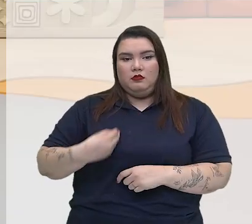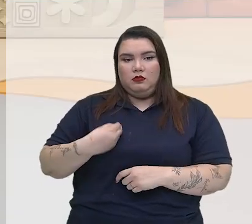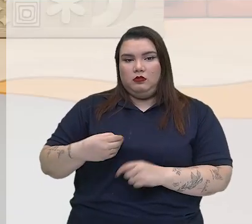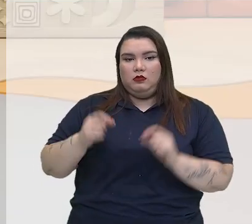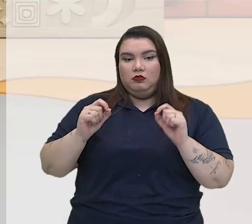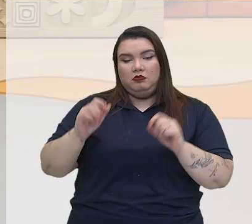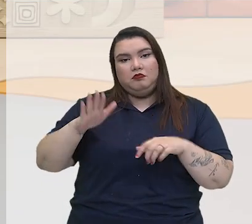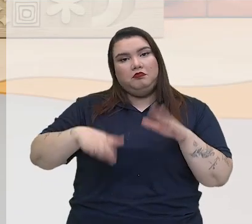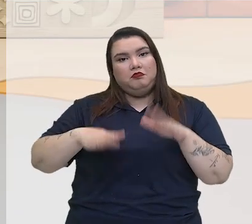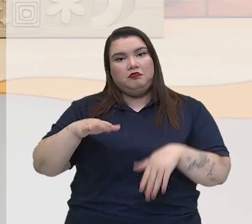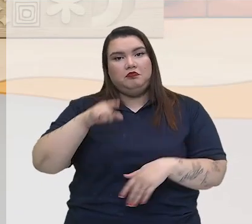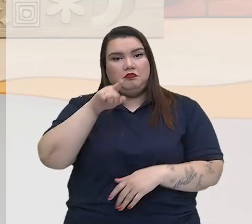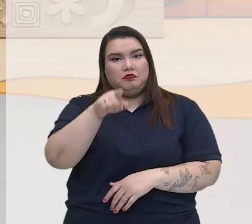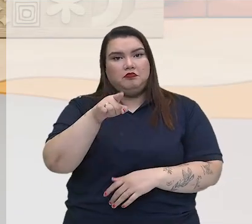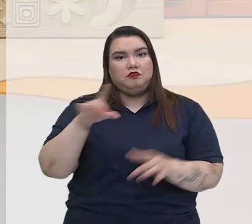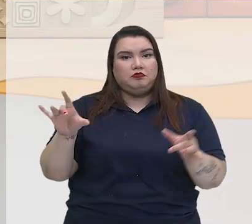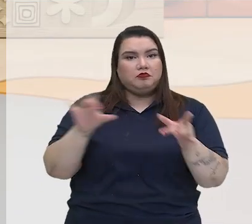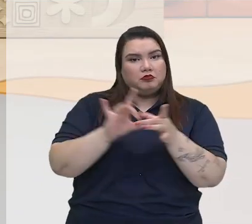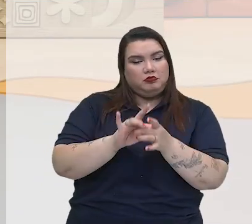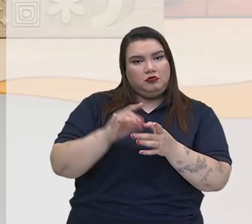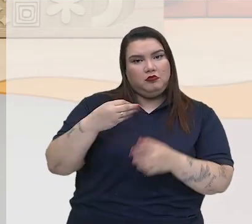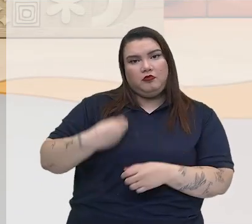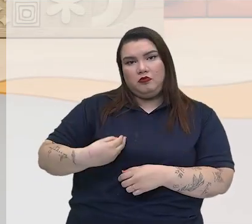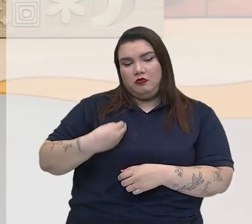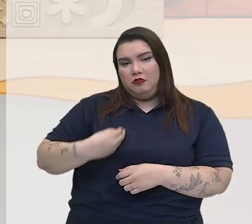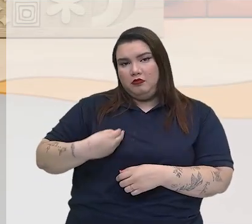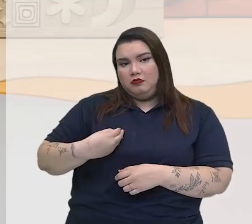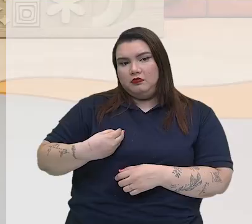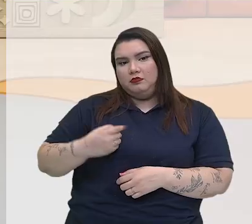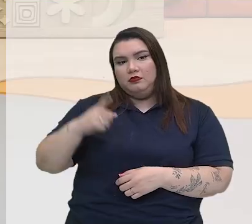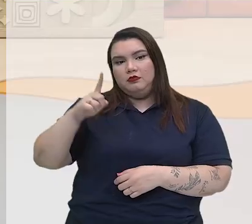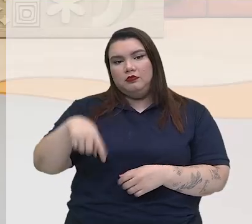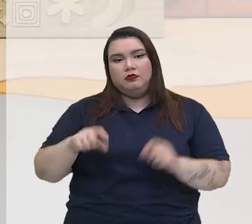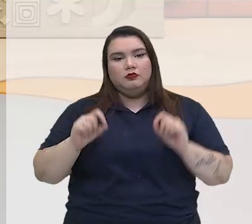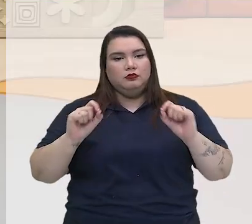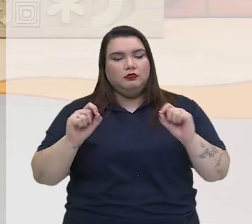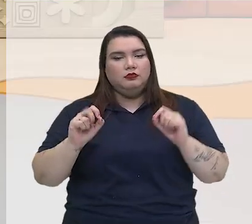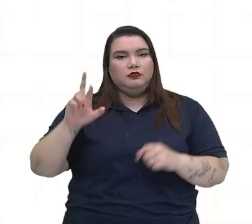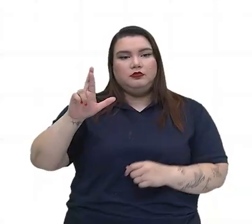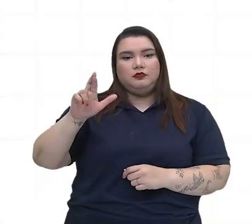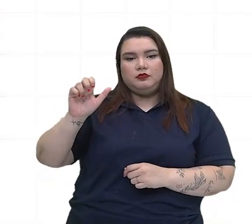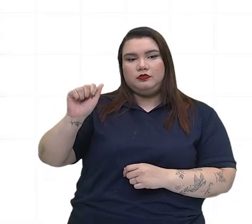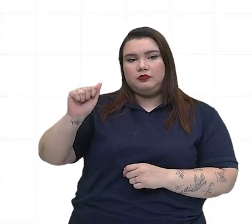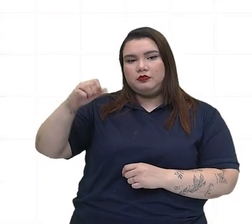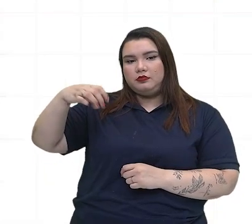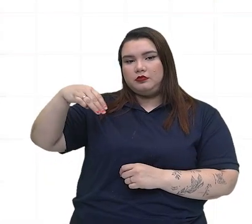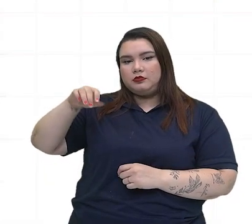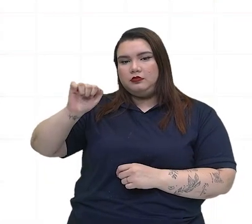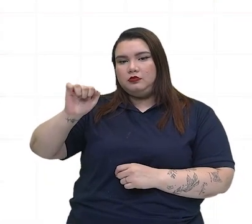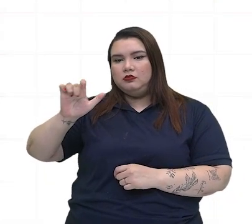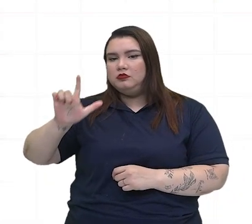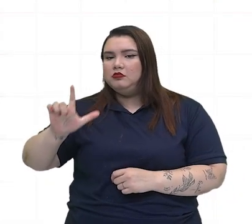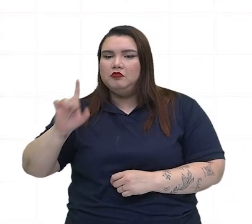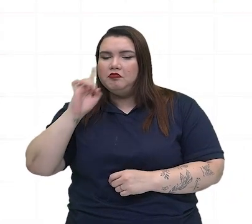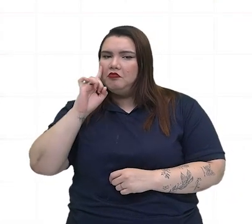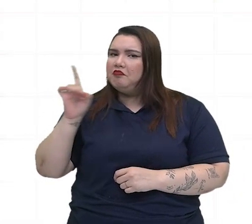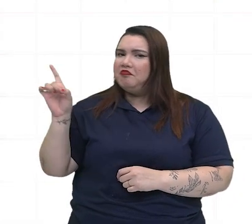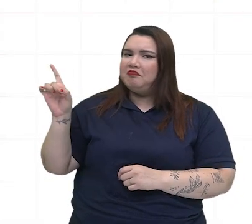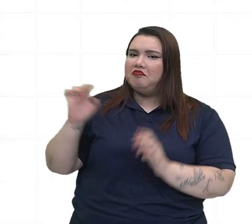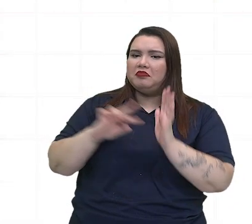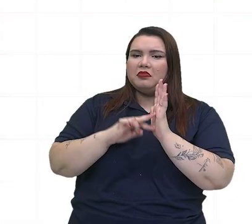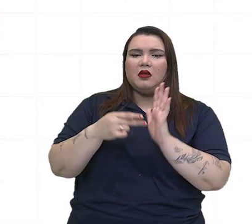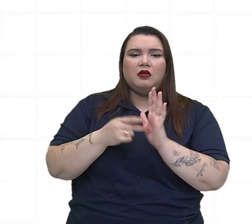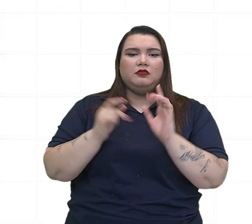que talvez faça parte da realidade de alguns de vocês, é o ramal. E o que é um